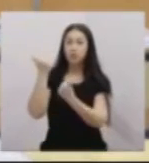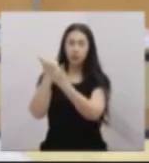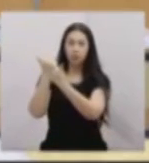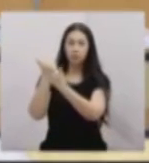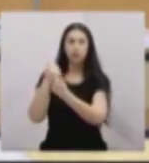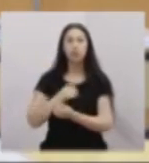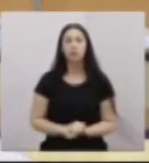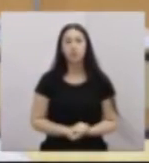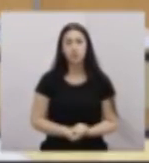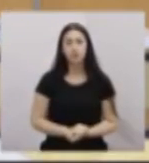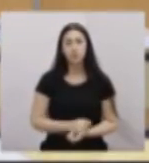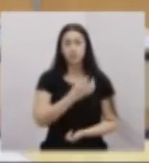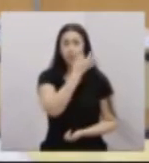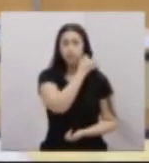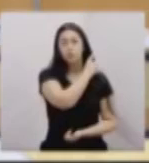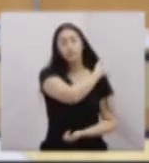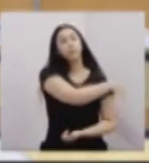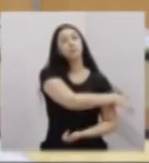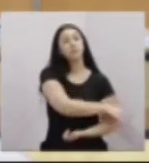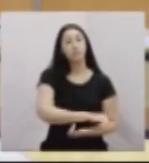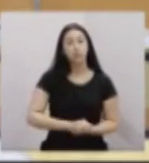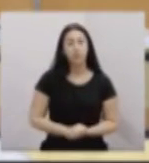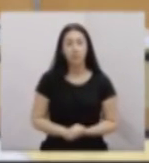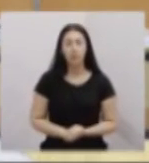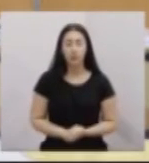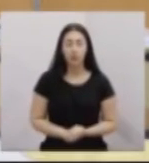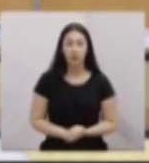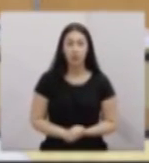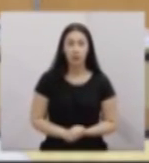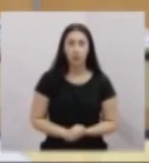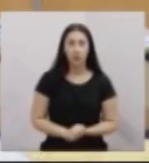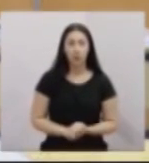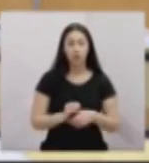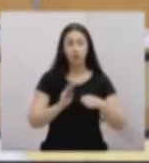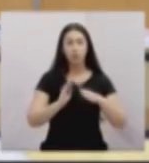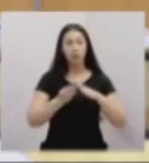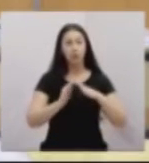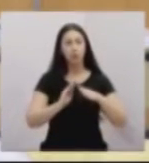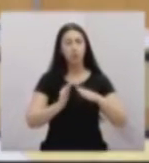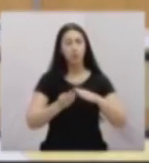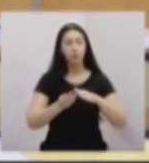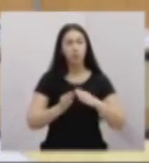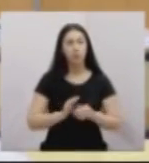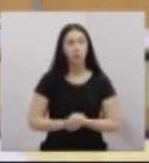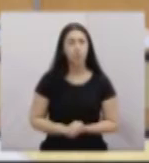Expedicionário Oscar Palmeira de Abreu, próximo ao número